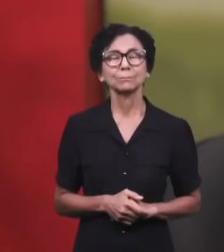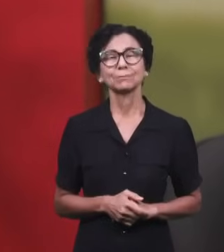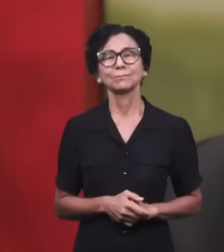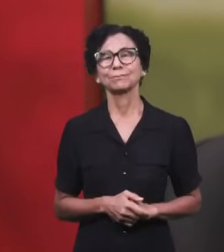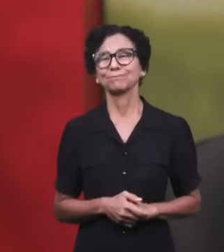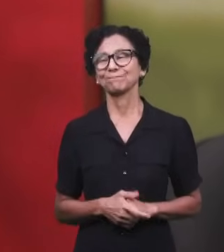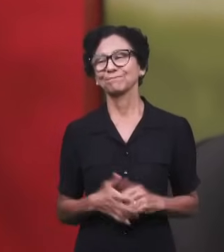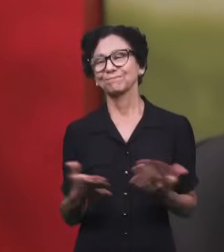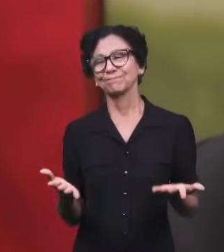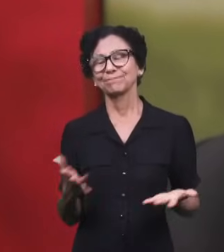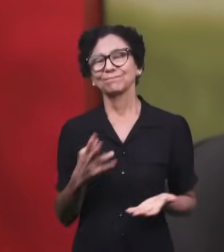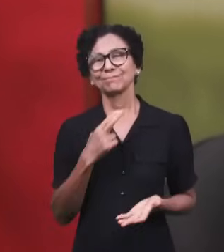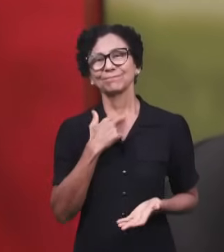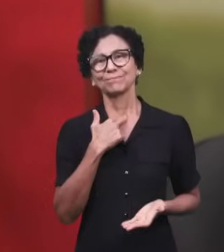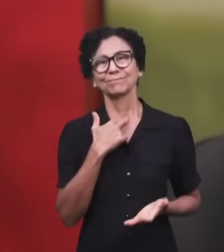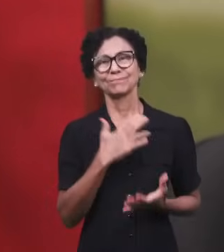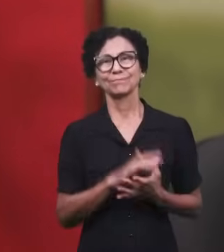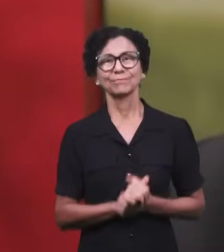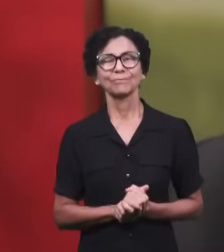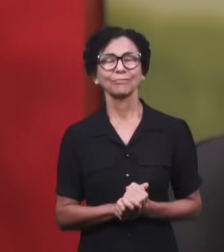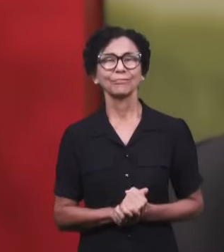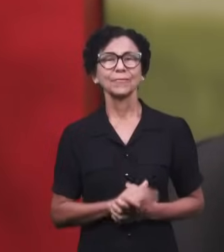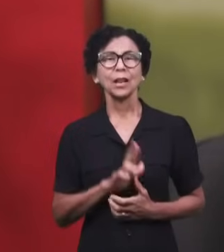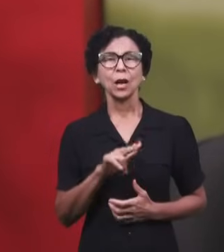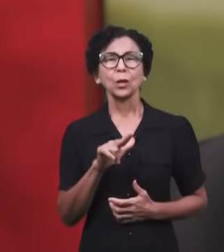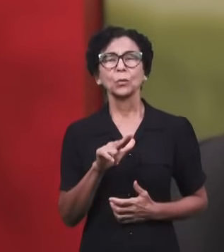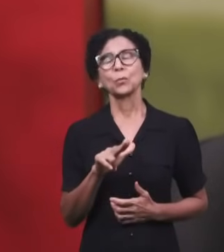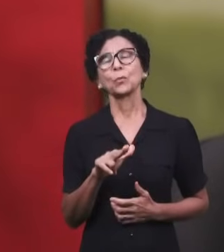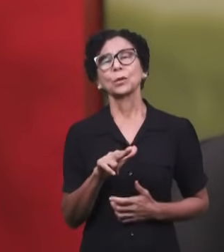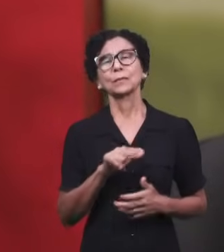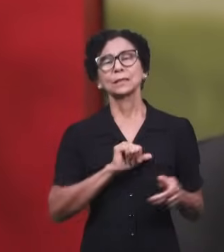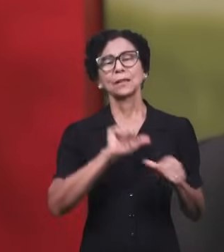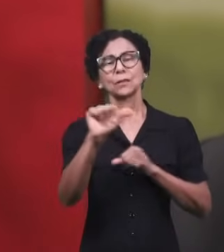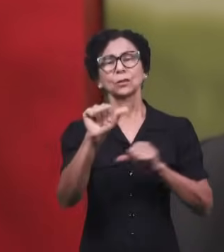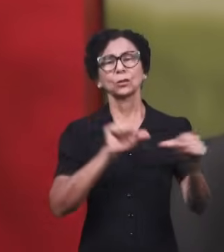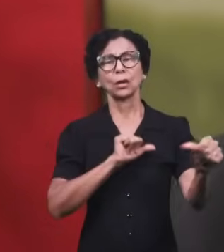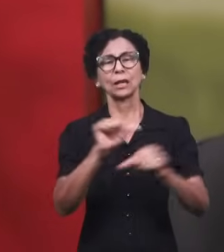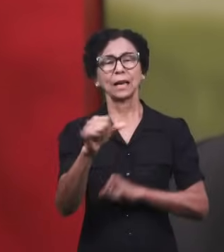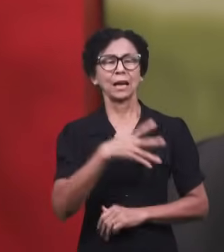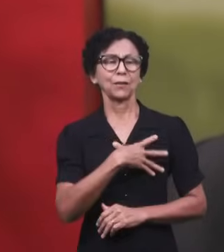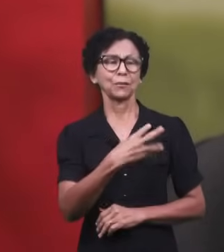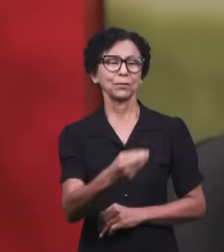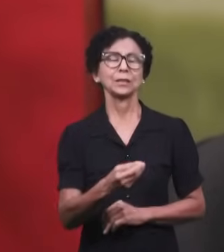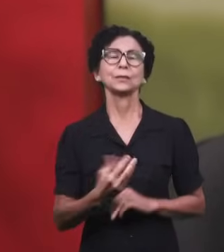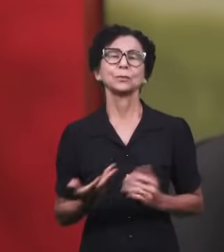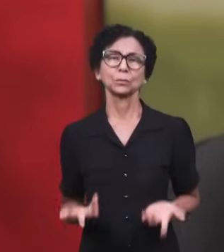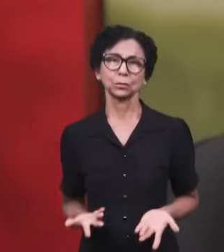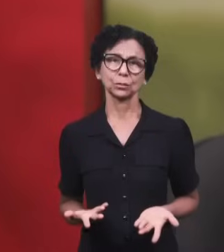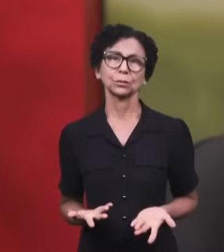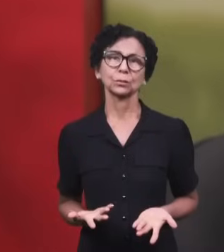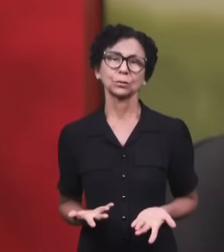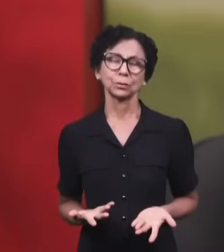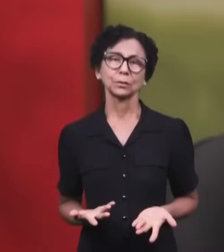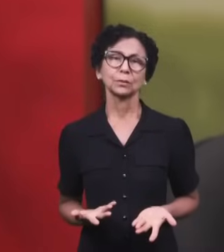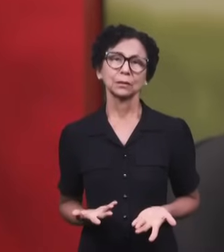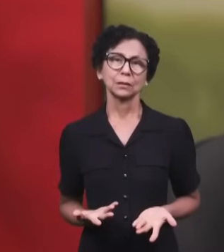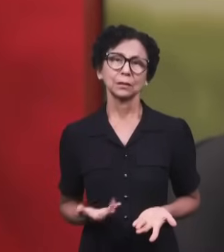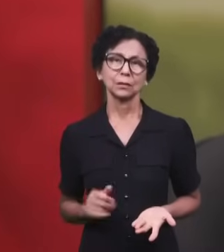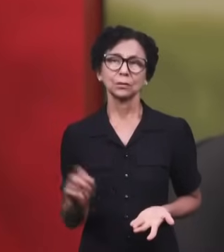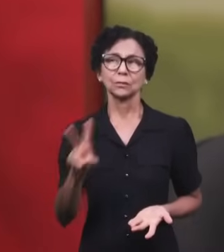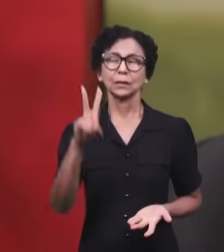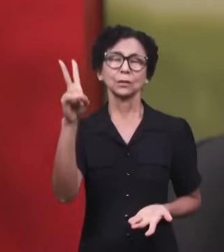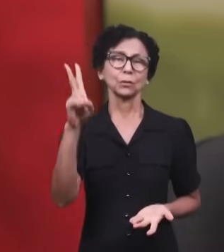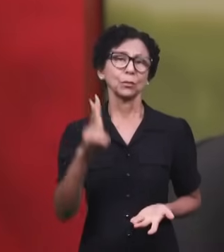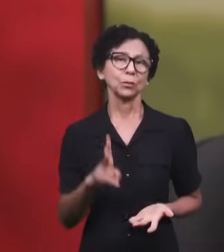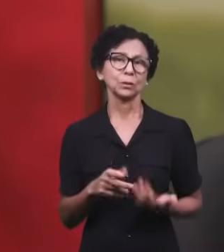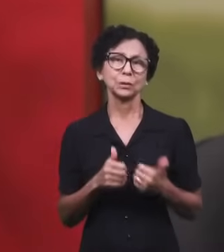filhos. Os filhos são inegociáveis. A criação dos filhos, os valores, os princípios.